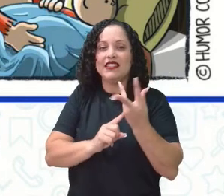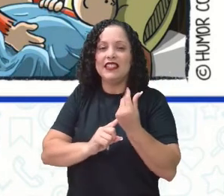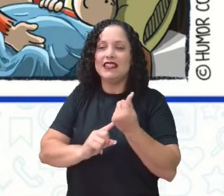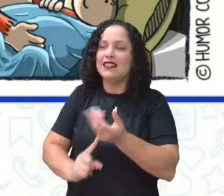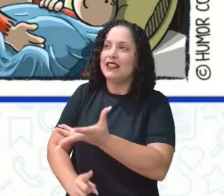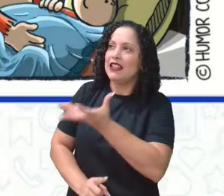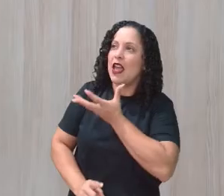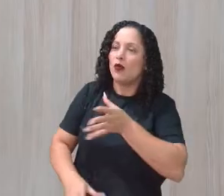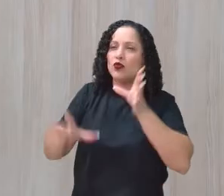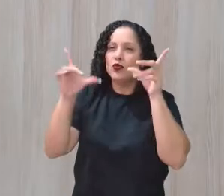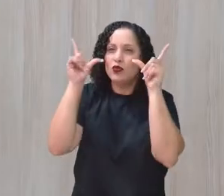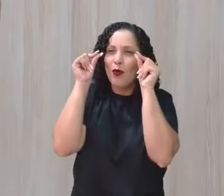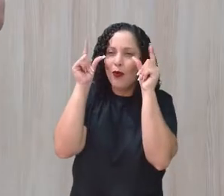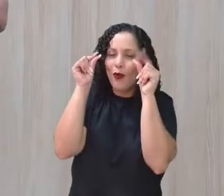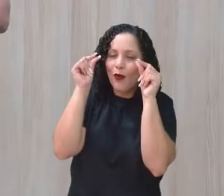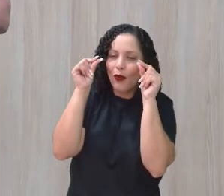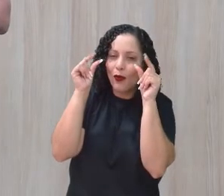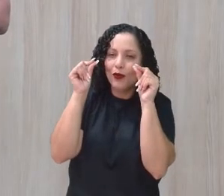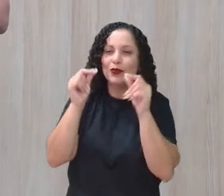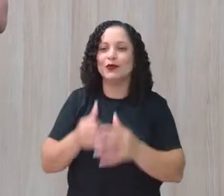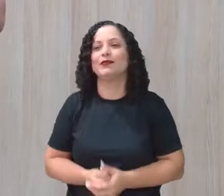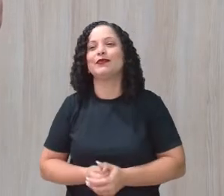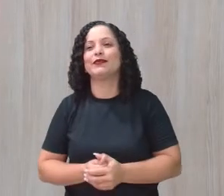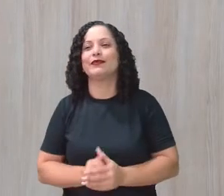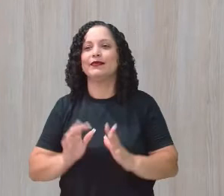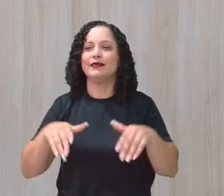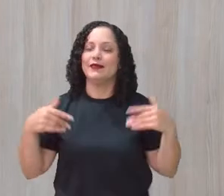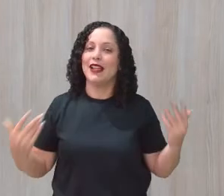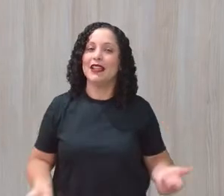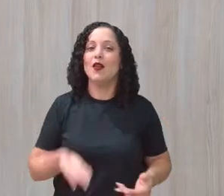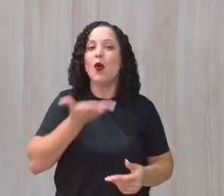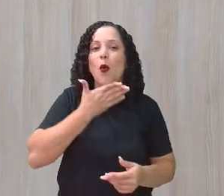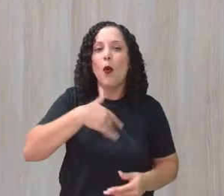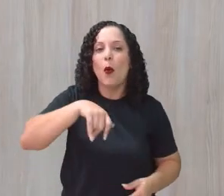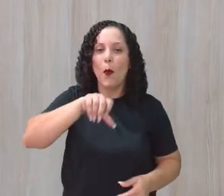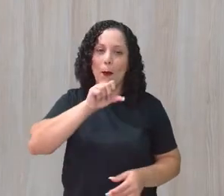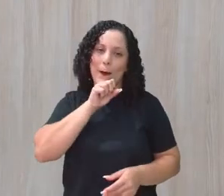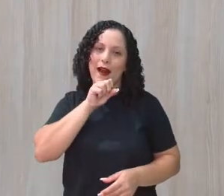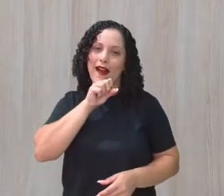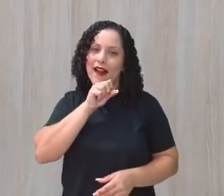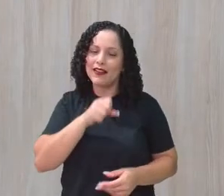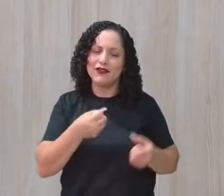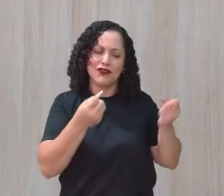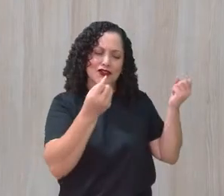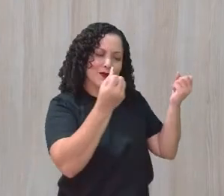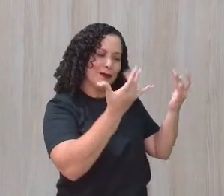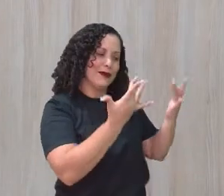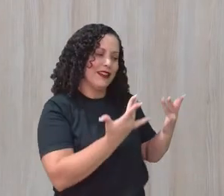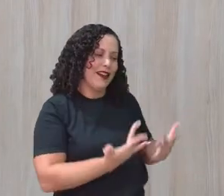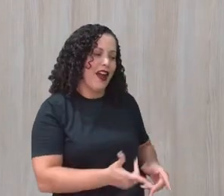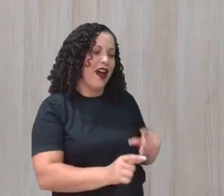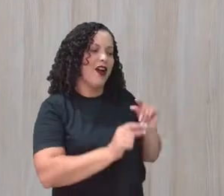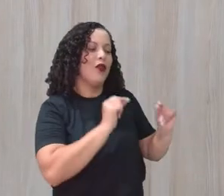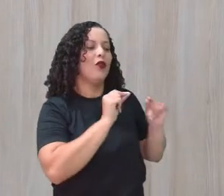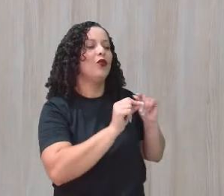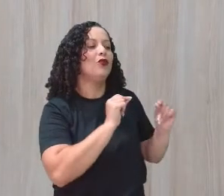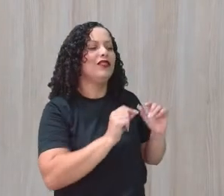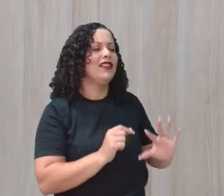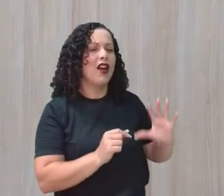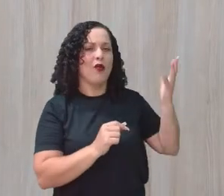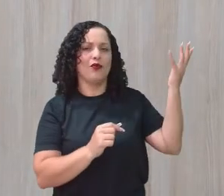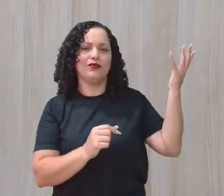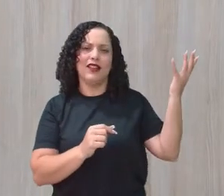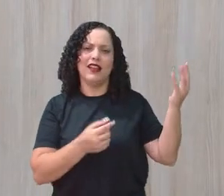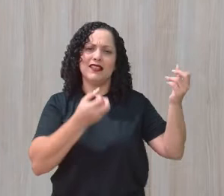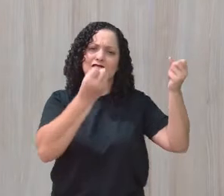fala toda, ele tenta dar uma explicação, não é? Do que acontece